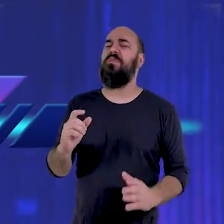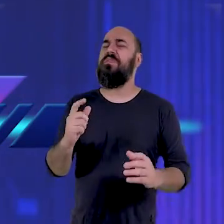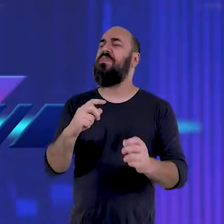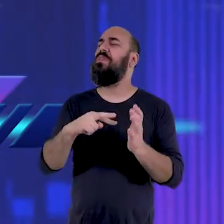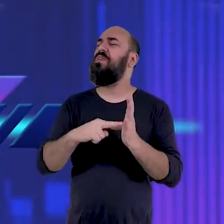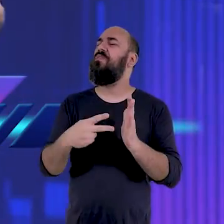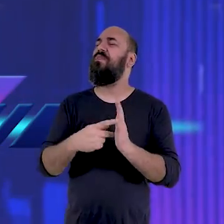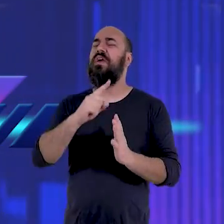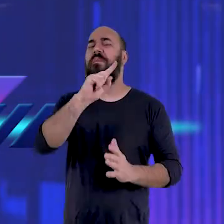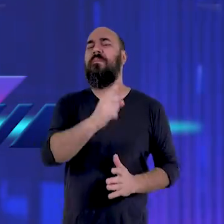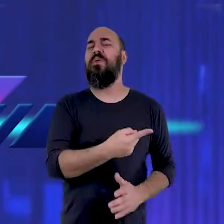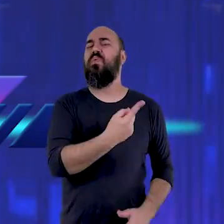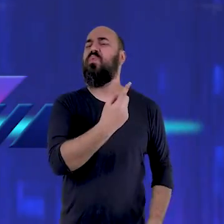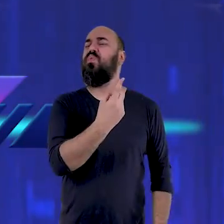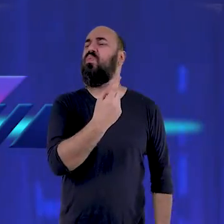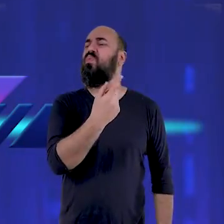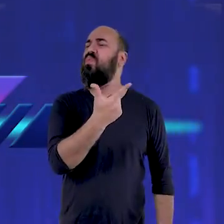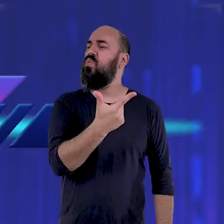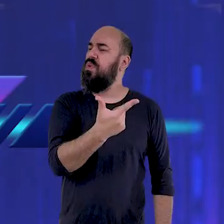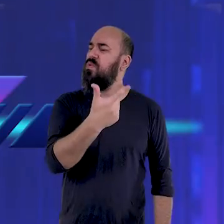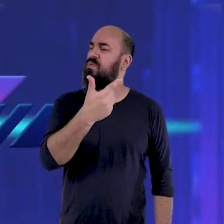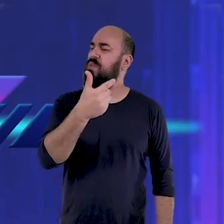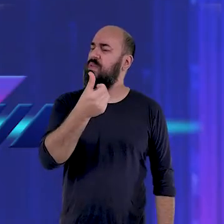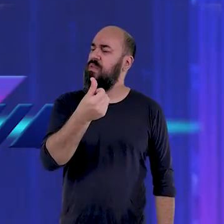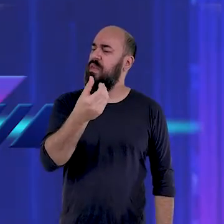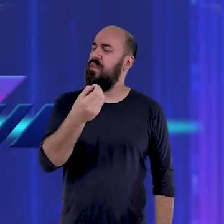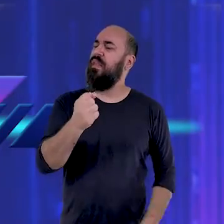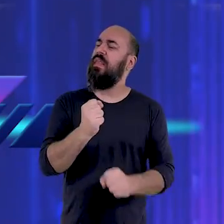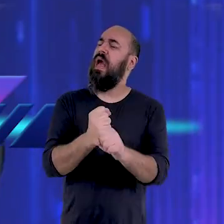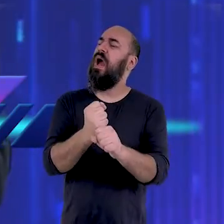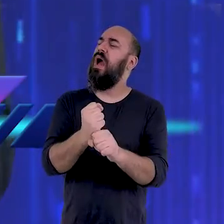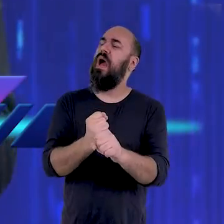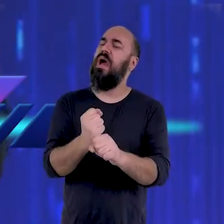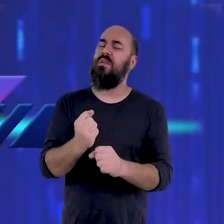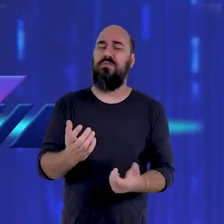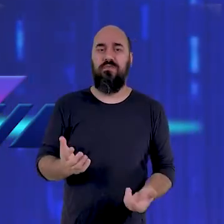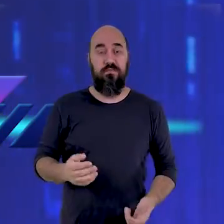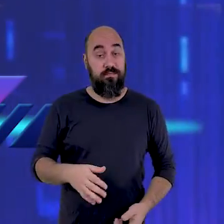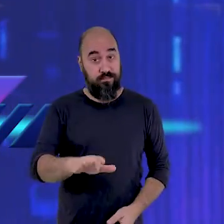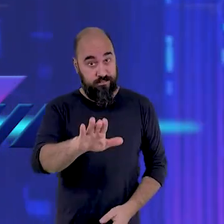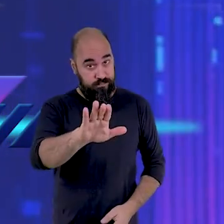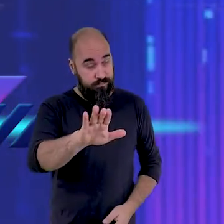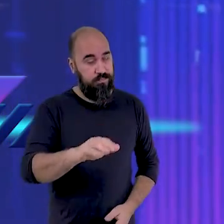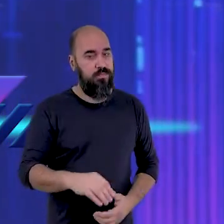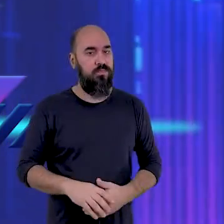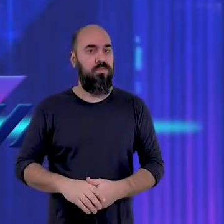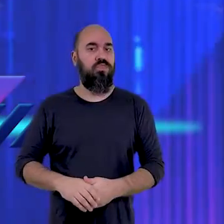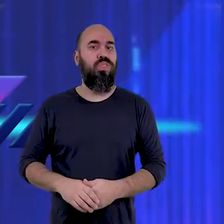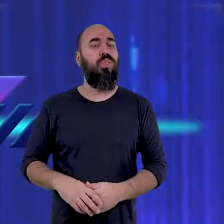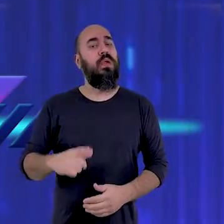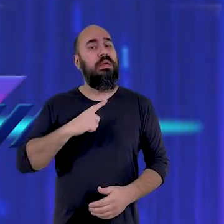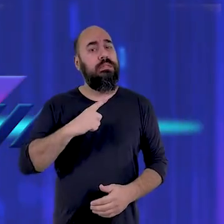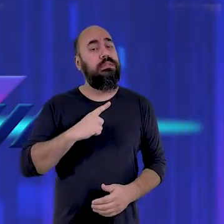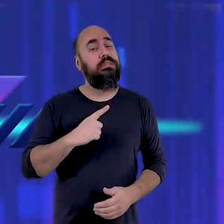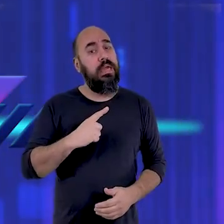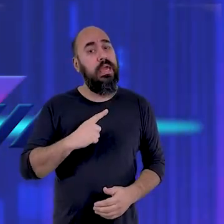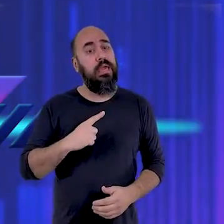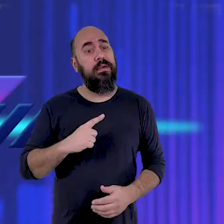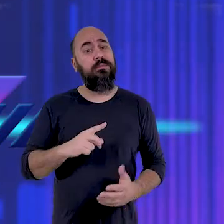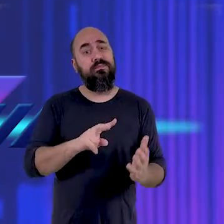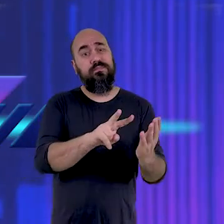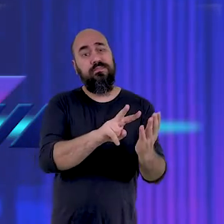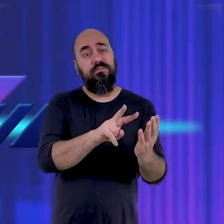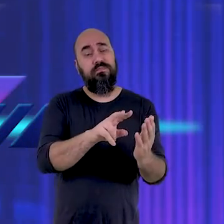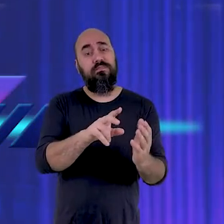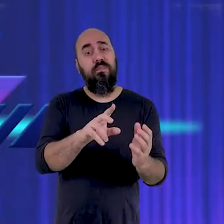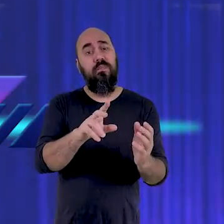a 1260 anos? Apenas como uma explicação, há um padrão que nós